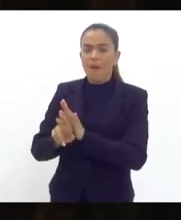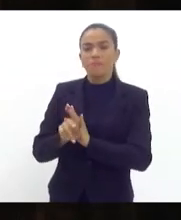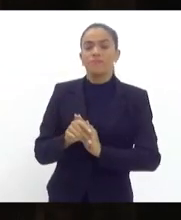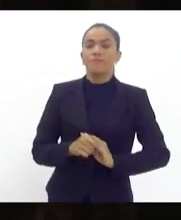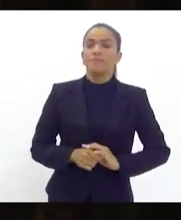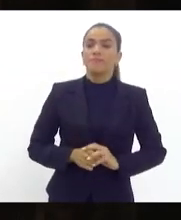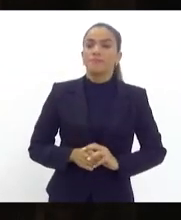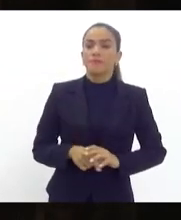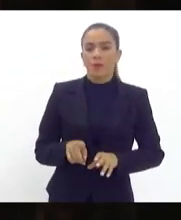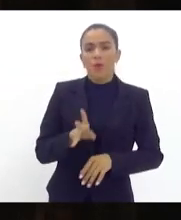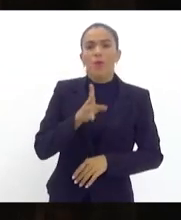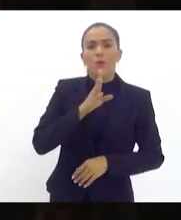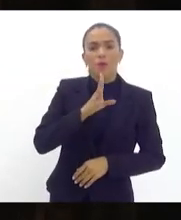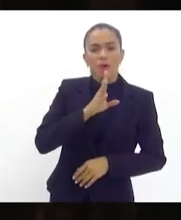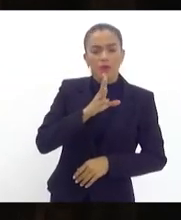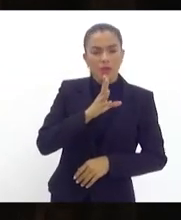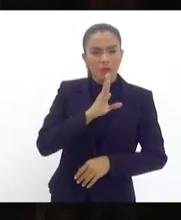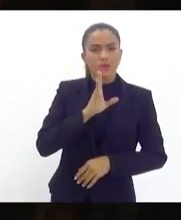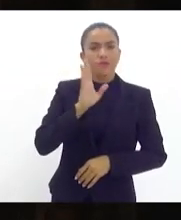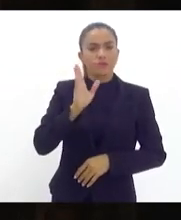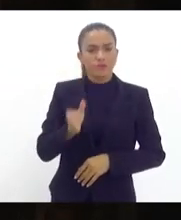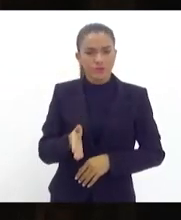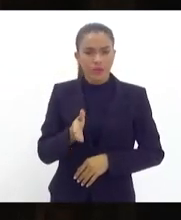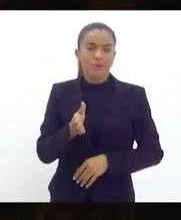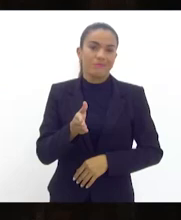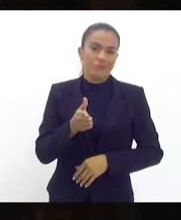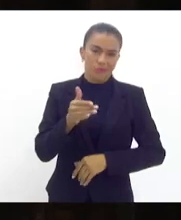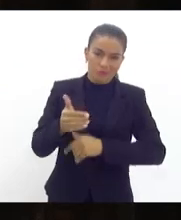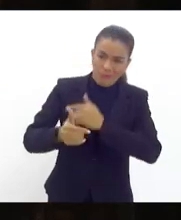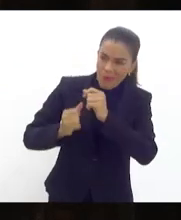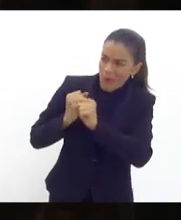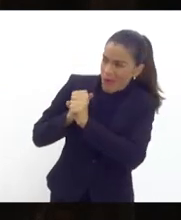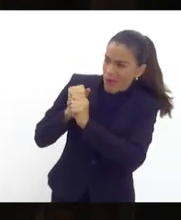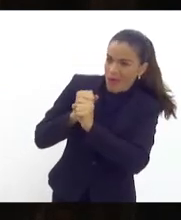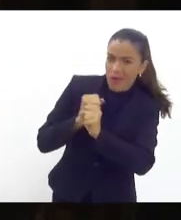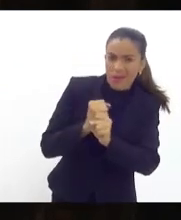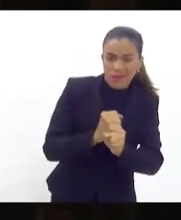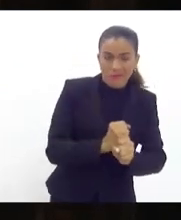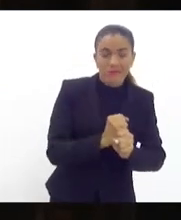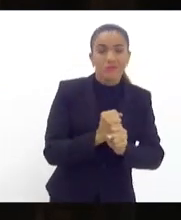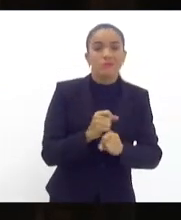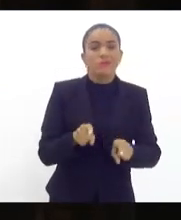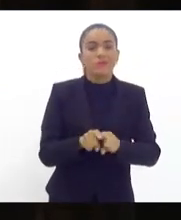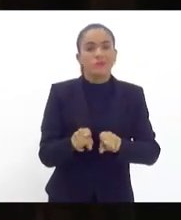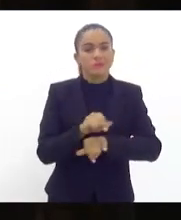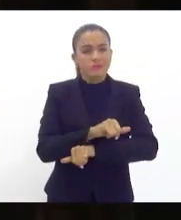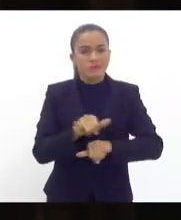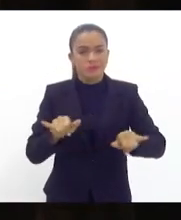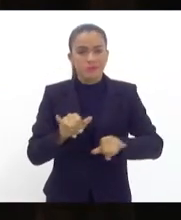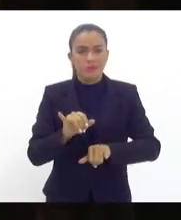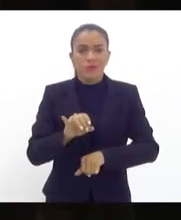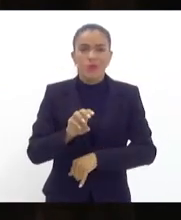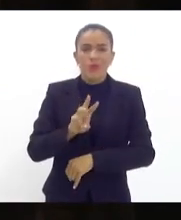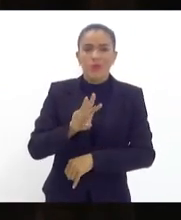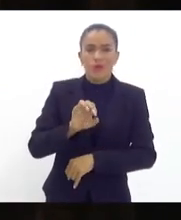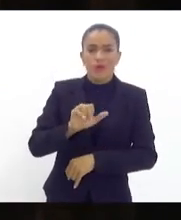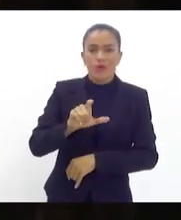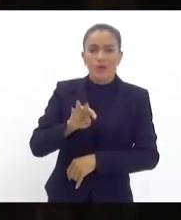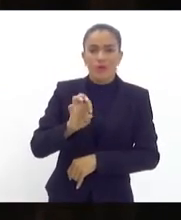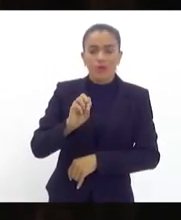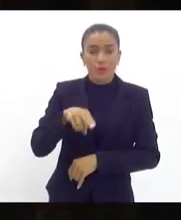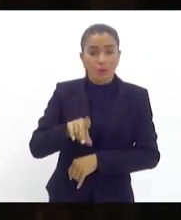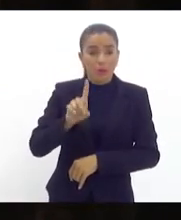aqui eu já conheço na minha na minha jornada Como eu disse aqui já disse pelo Wilton Eu já fui delegado da